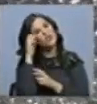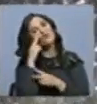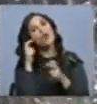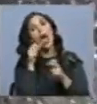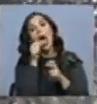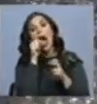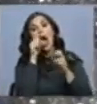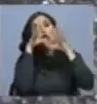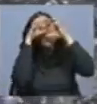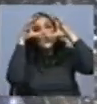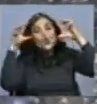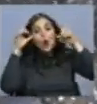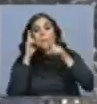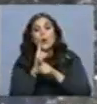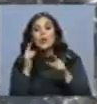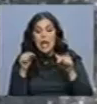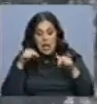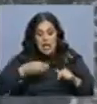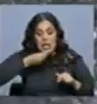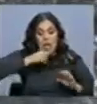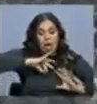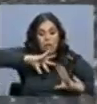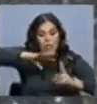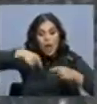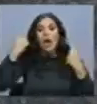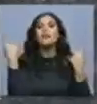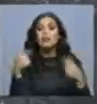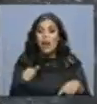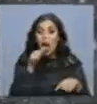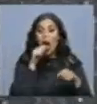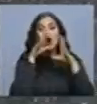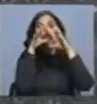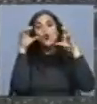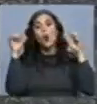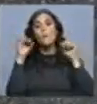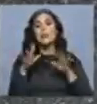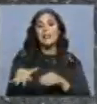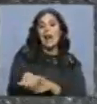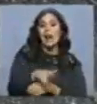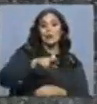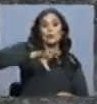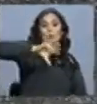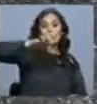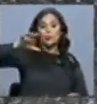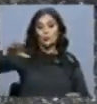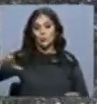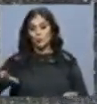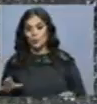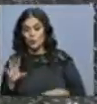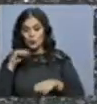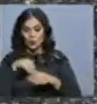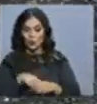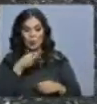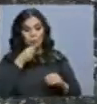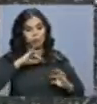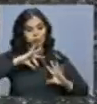por uma razão simples. A nossa própria atmosfera tem vapor de água e mesmo em regiões do nosso planeta muito